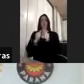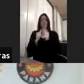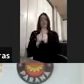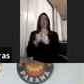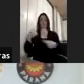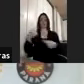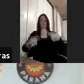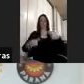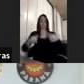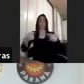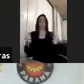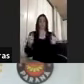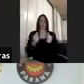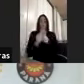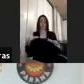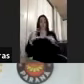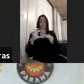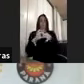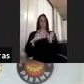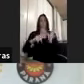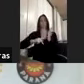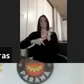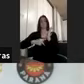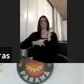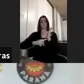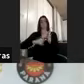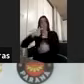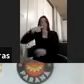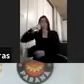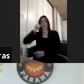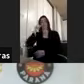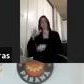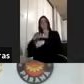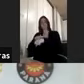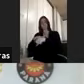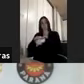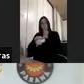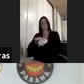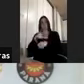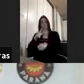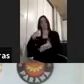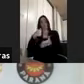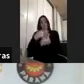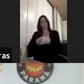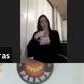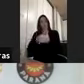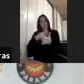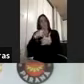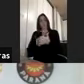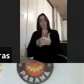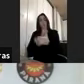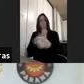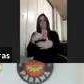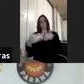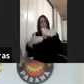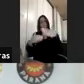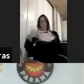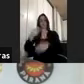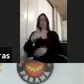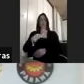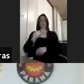politicamente. Como eu falei para vocês ontem, uma batalha como essa se vence em várias frentes. É